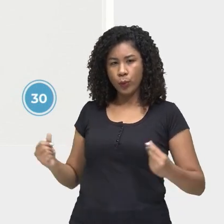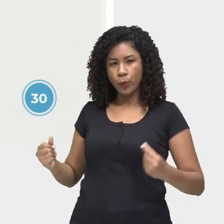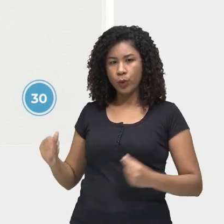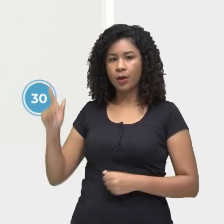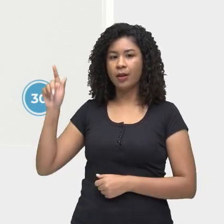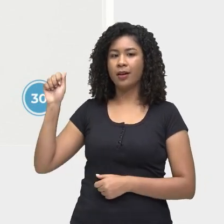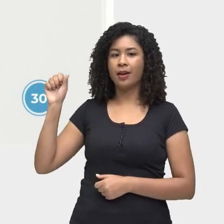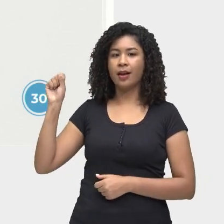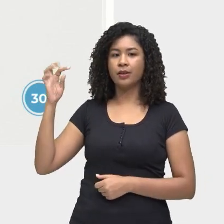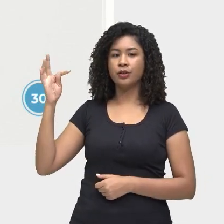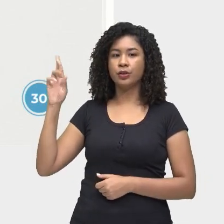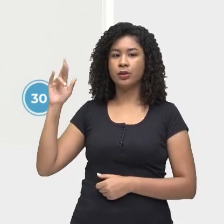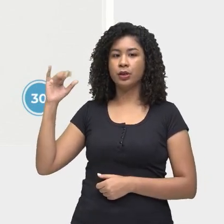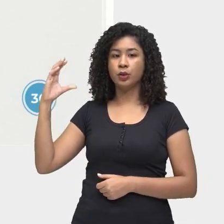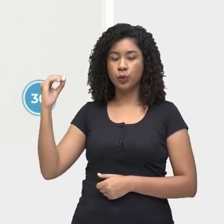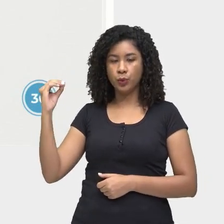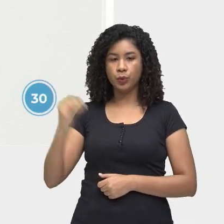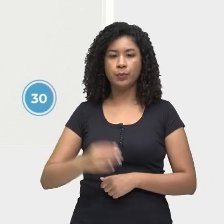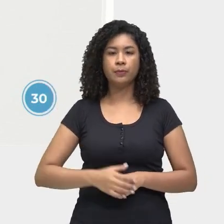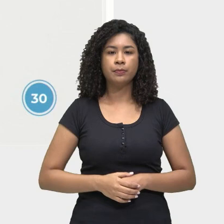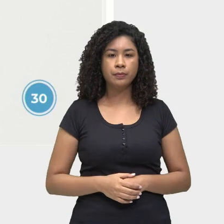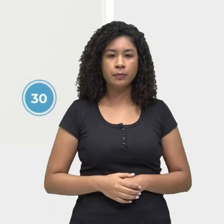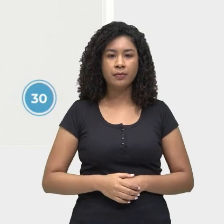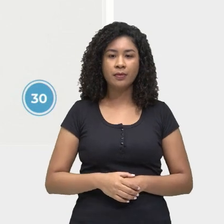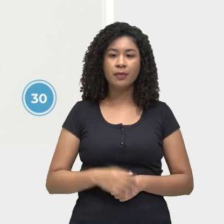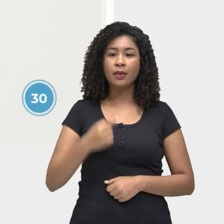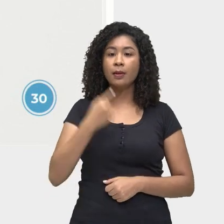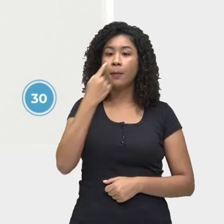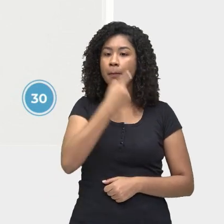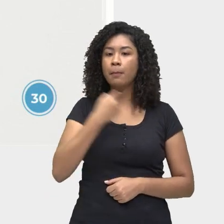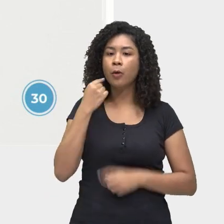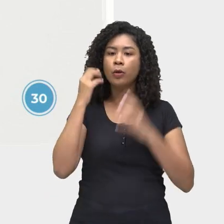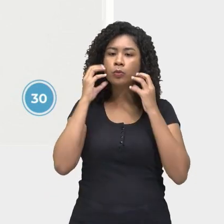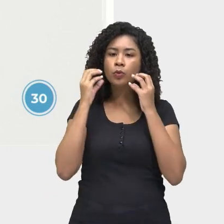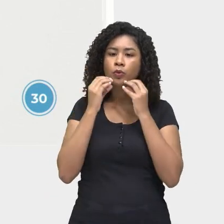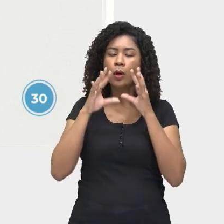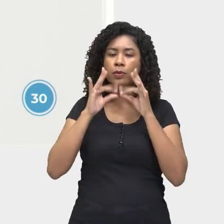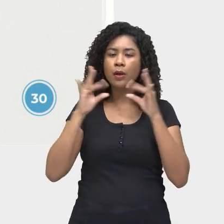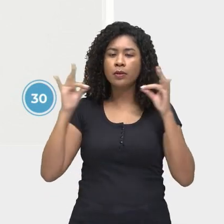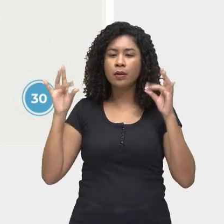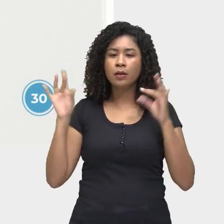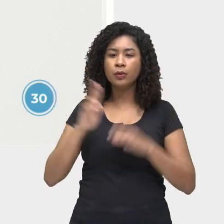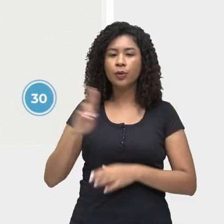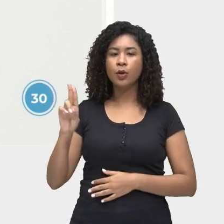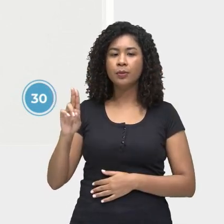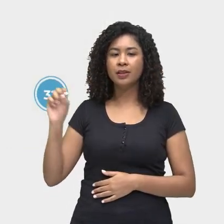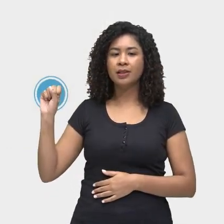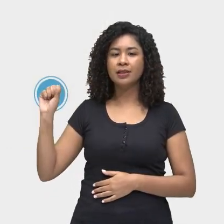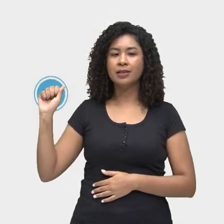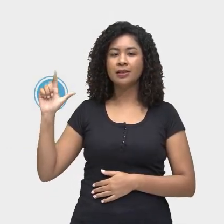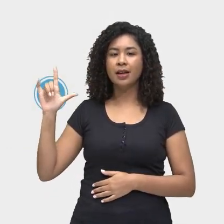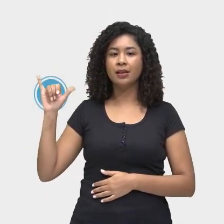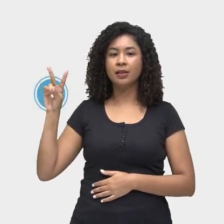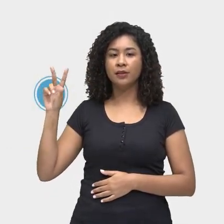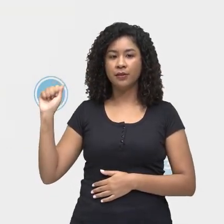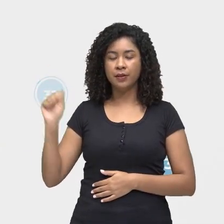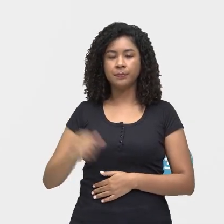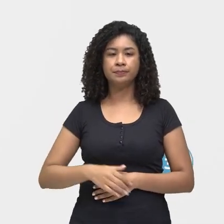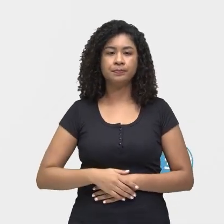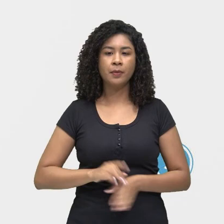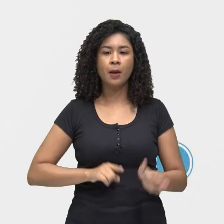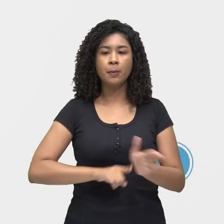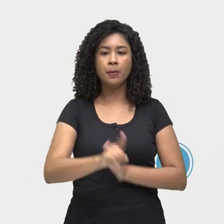a saliva. Então, a nossa resposta é essa, certo? E a última questão, qual a importância de mantermos